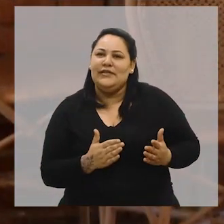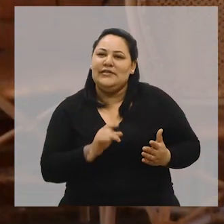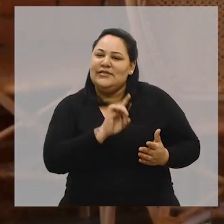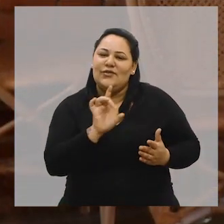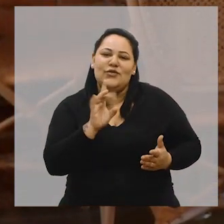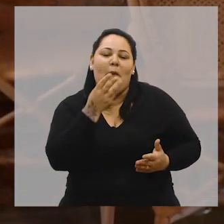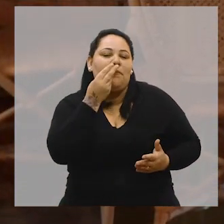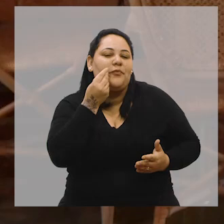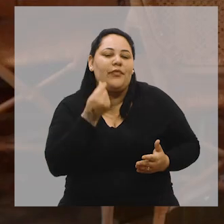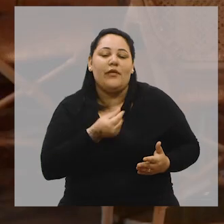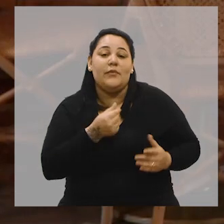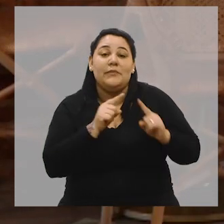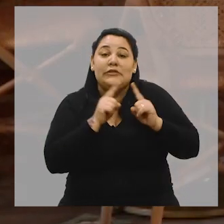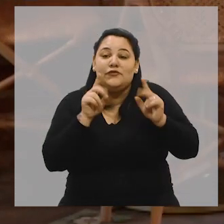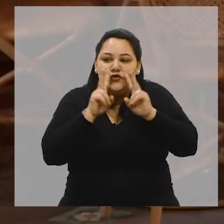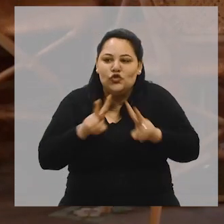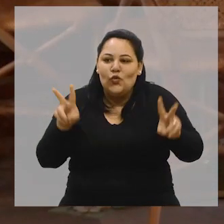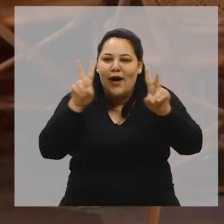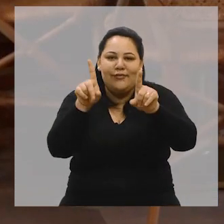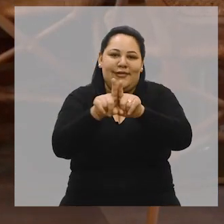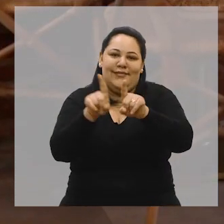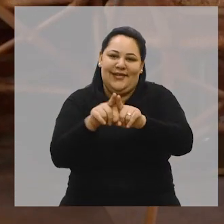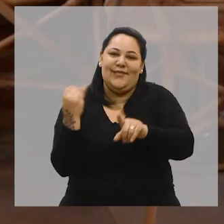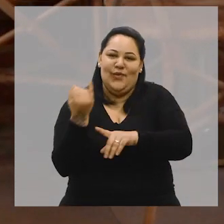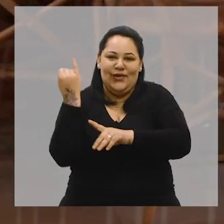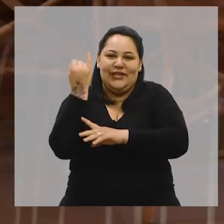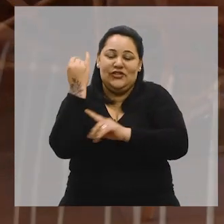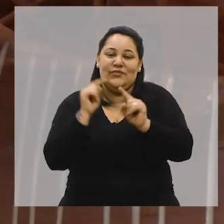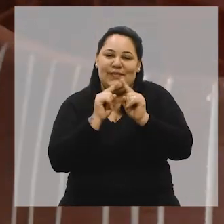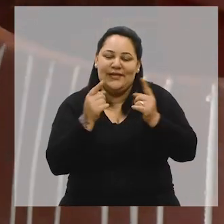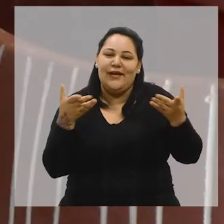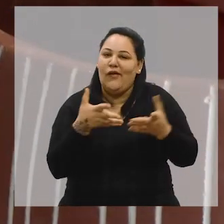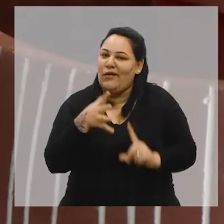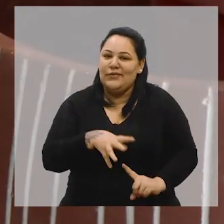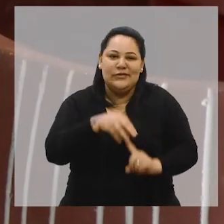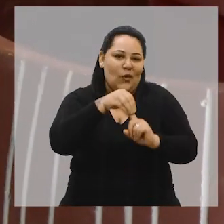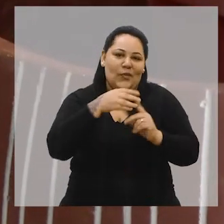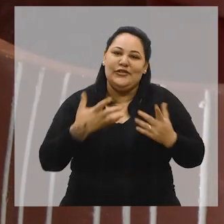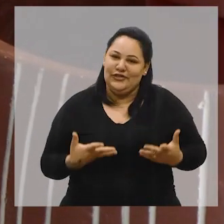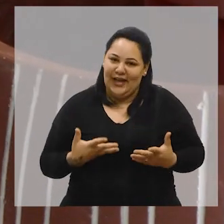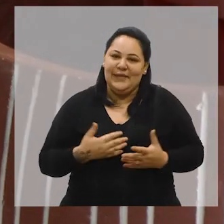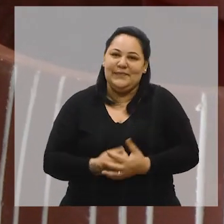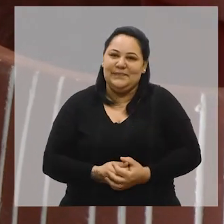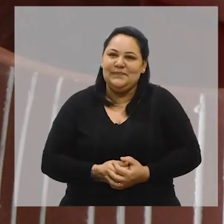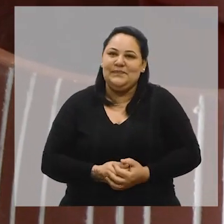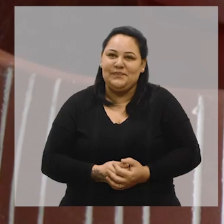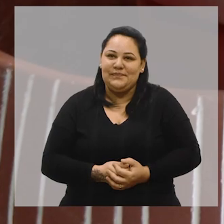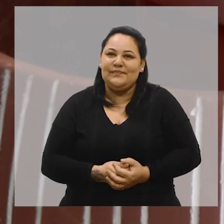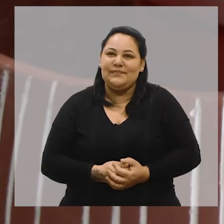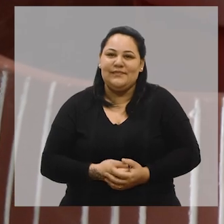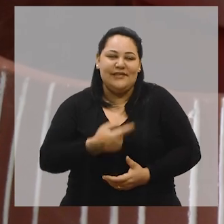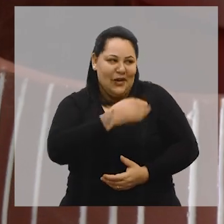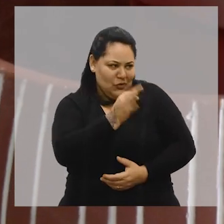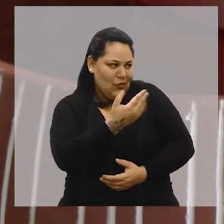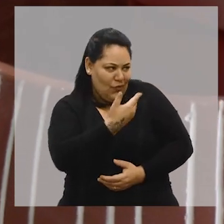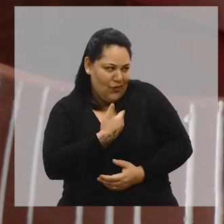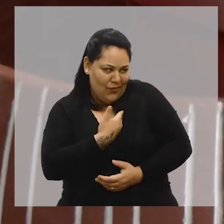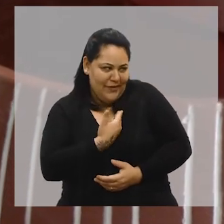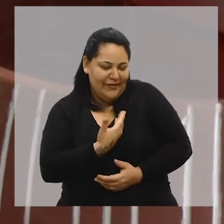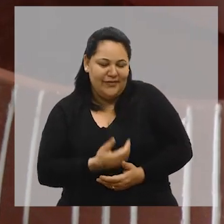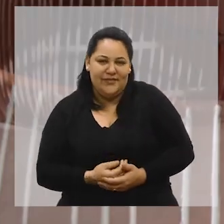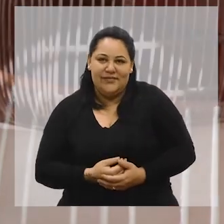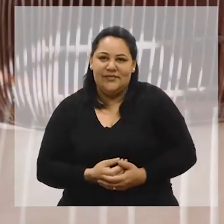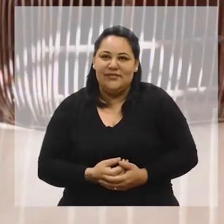só o sabor importa. O visual sempre importou, né? Mas agora mais do que nunca, né, André? Acho que tu concorda. Eu acho